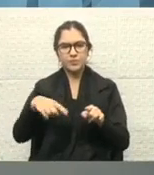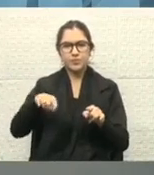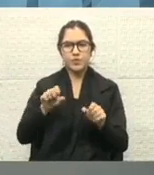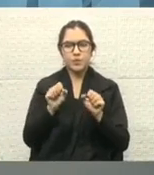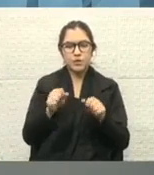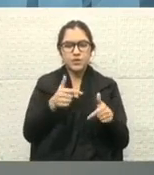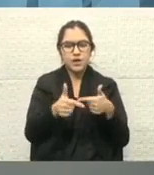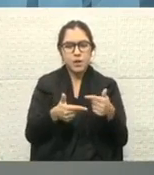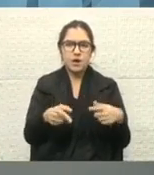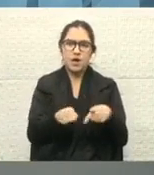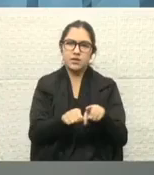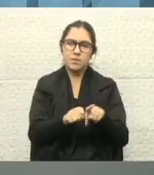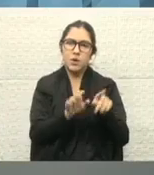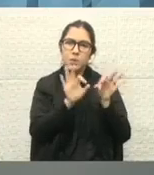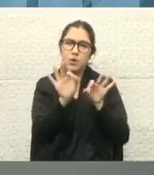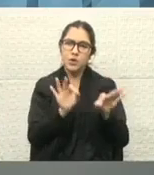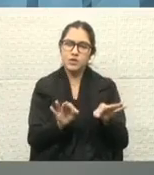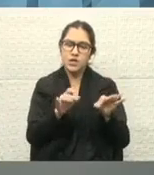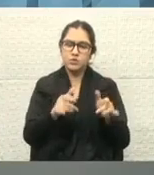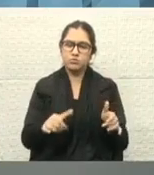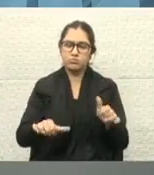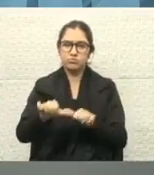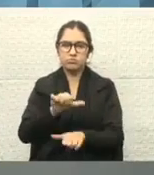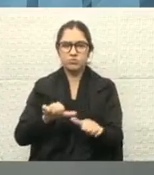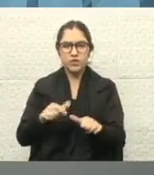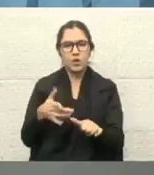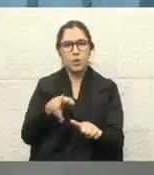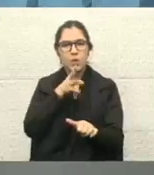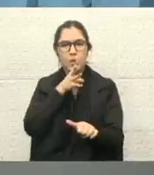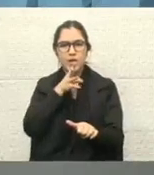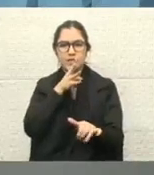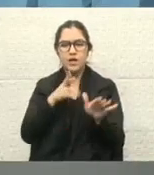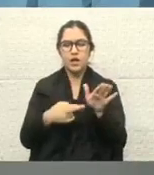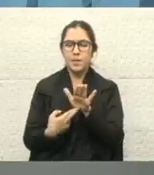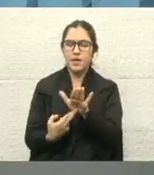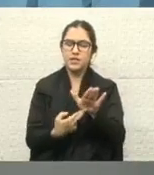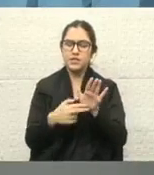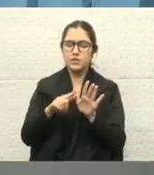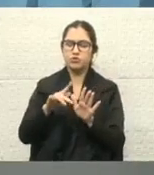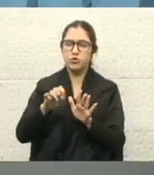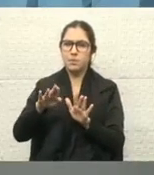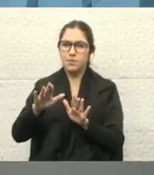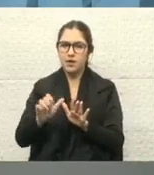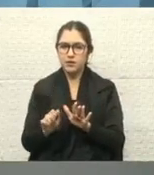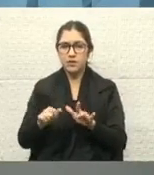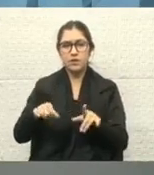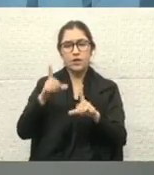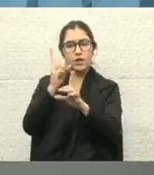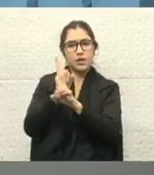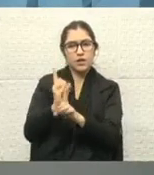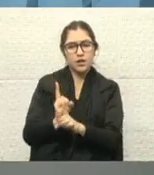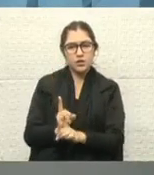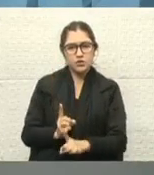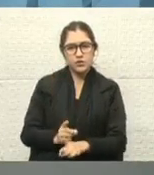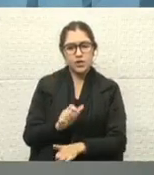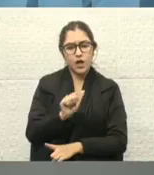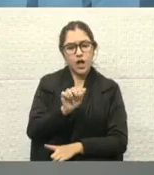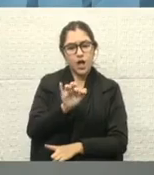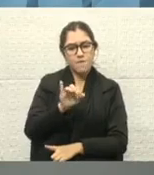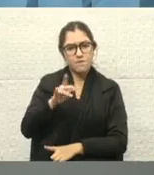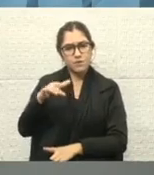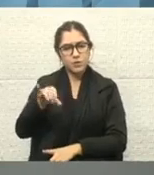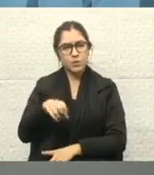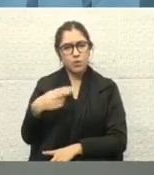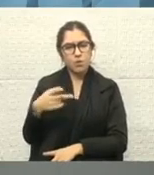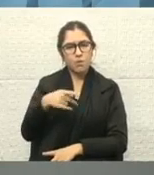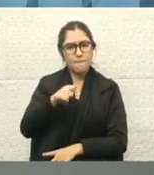podemos trabalhar também com o processo contrário, conhecer a representação geométrica, identificar o afixo ou